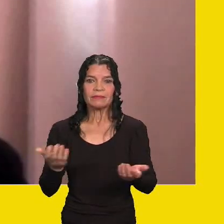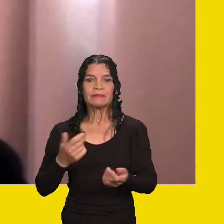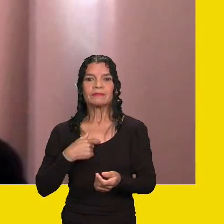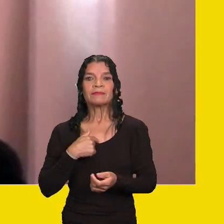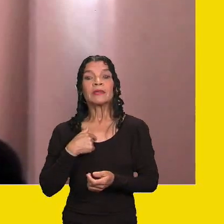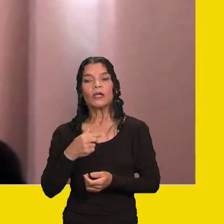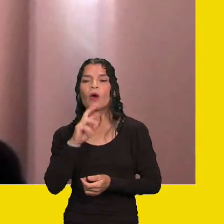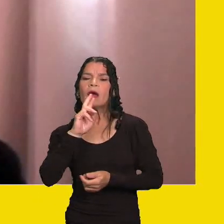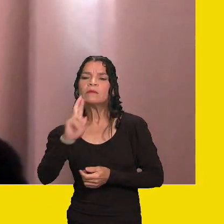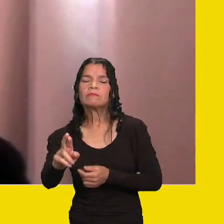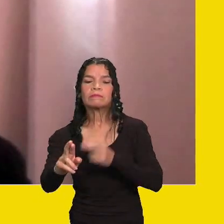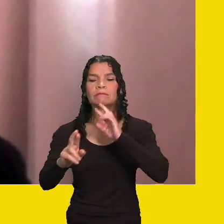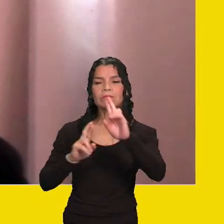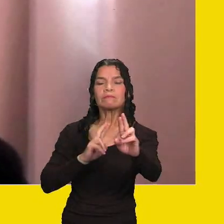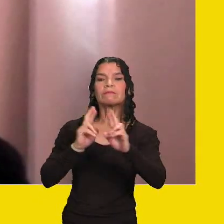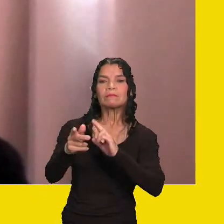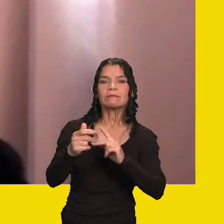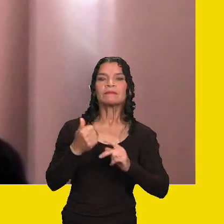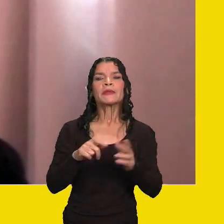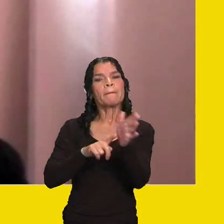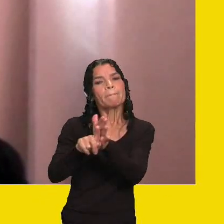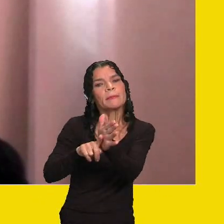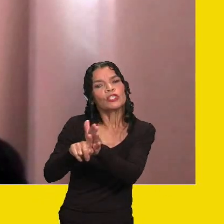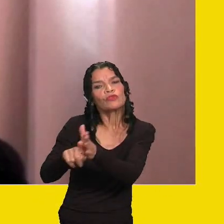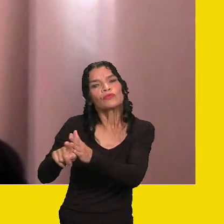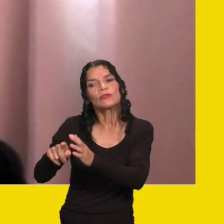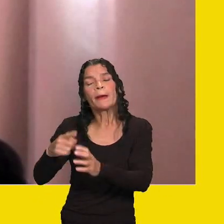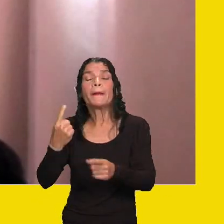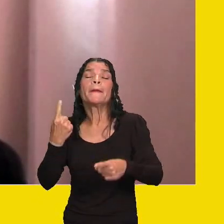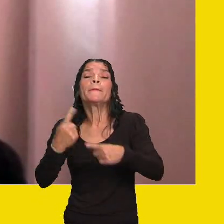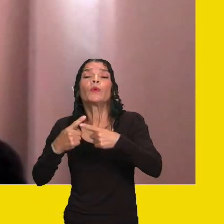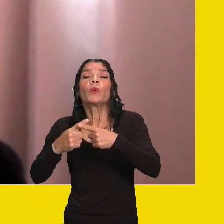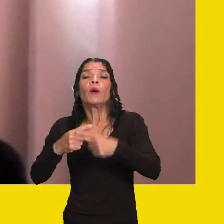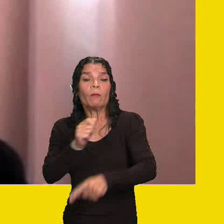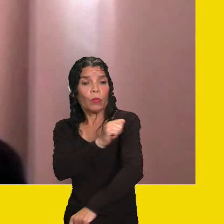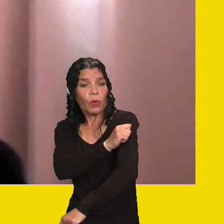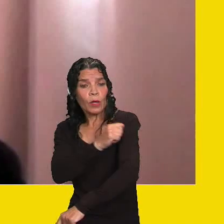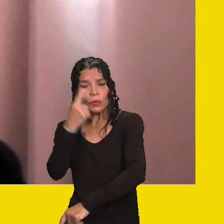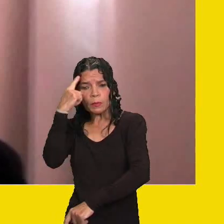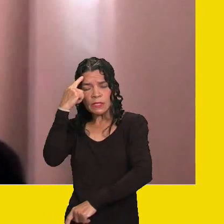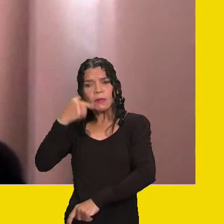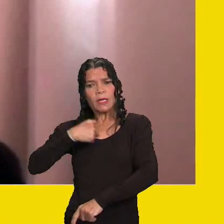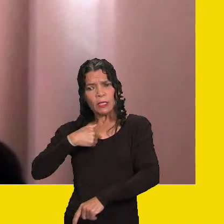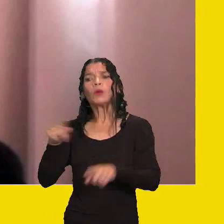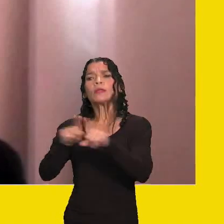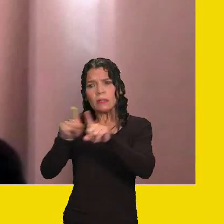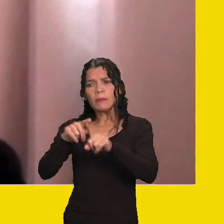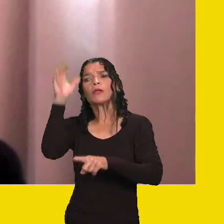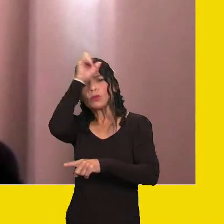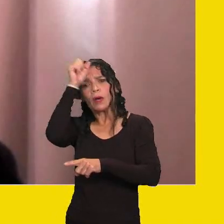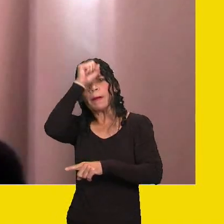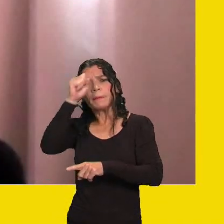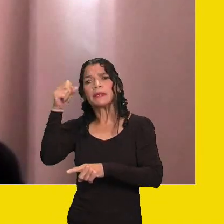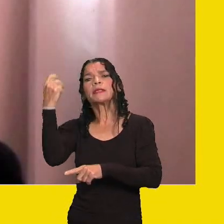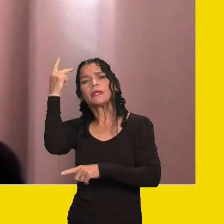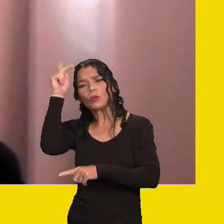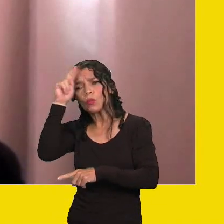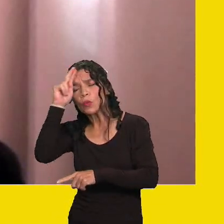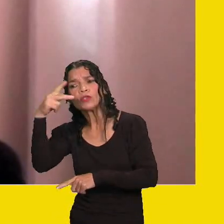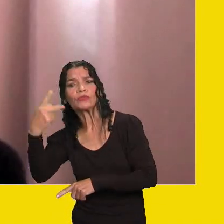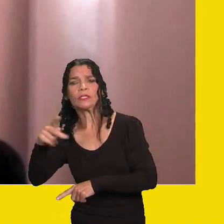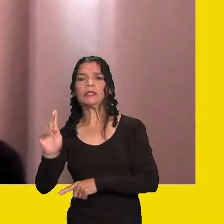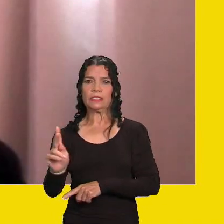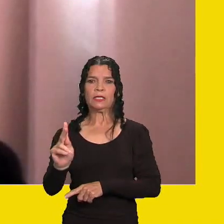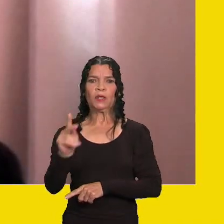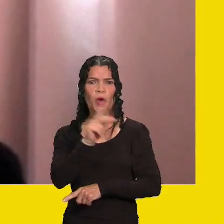a resposta pesquisando. E isso faz com que eles se sintam mais à vontade, mais confiante de que nem o professor sabe